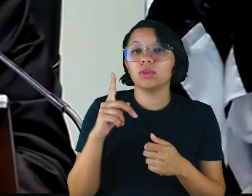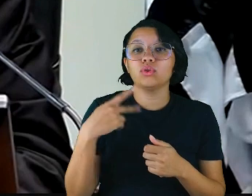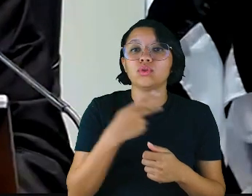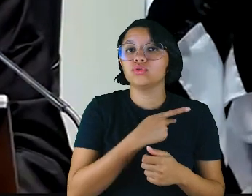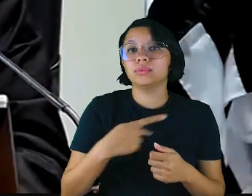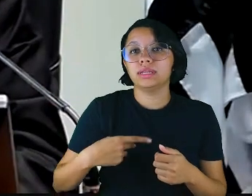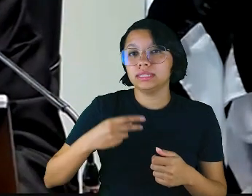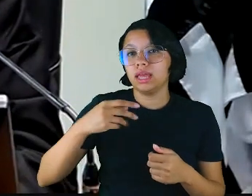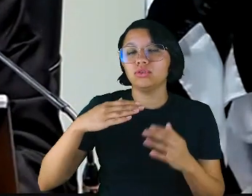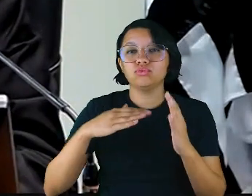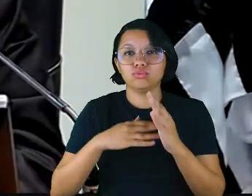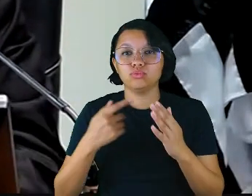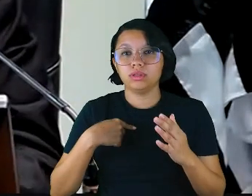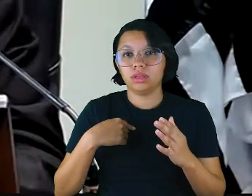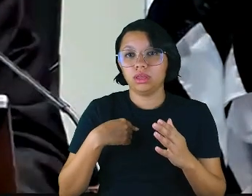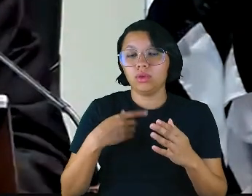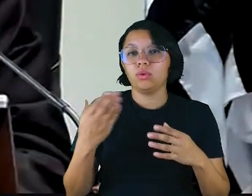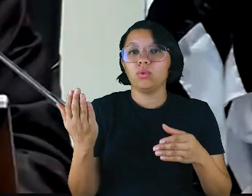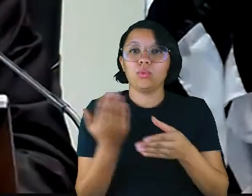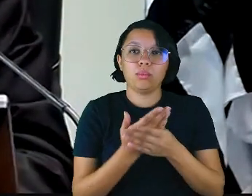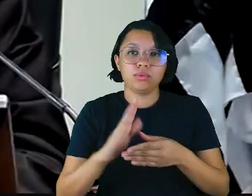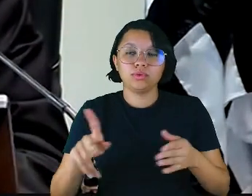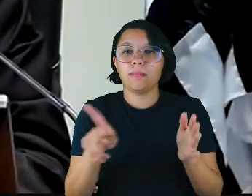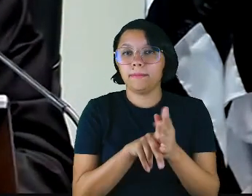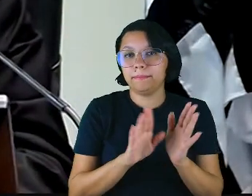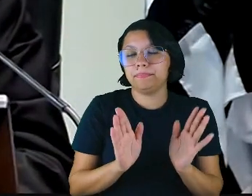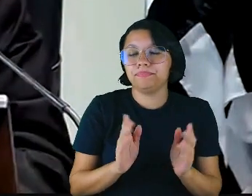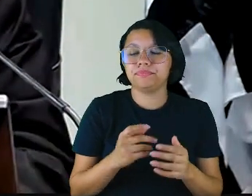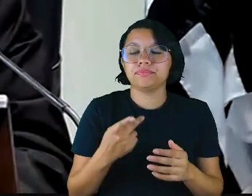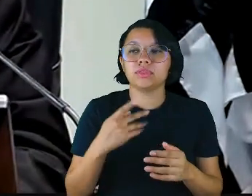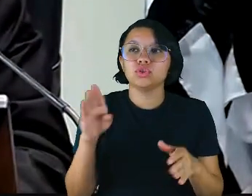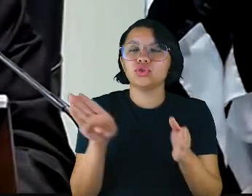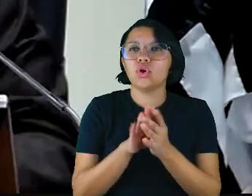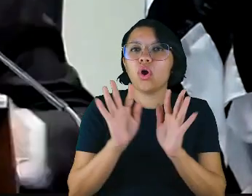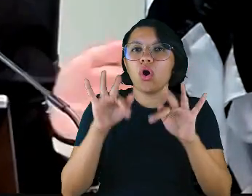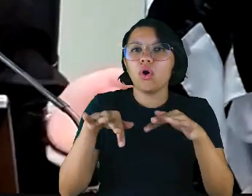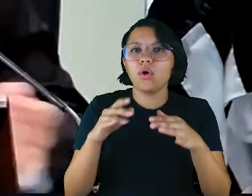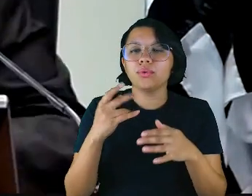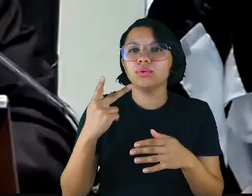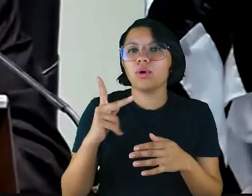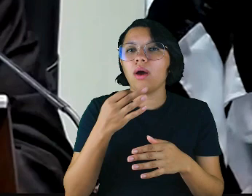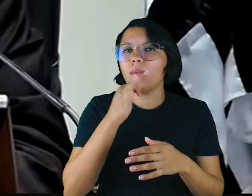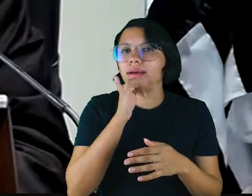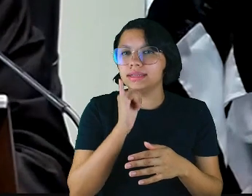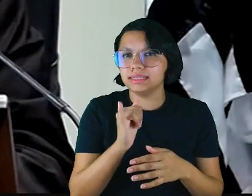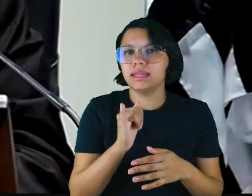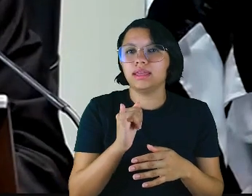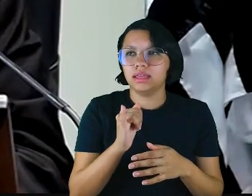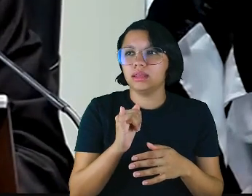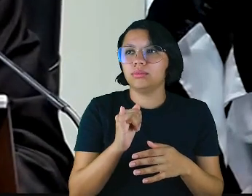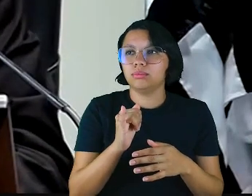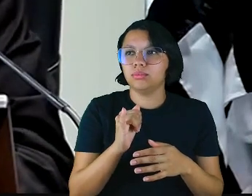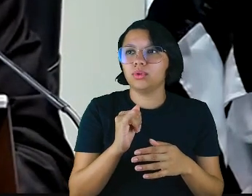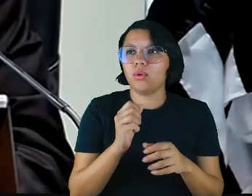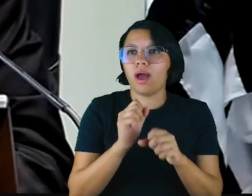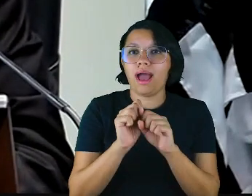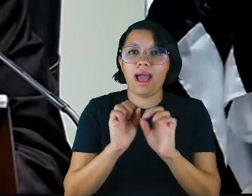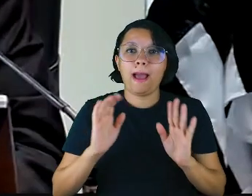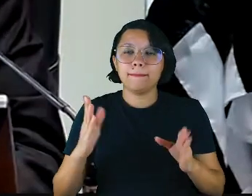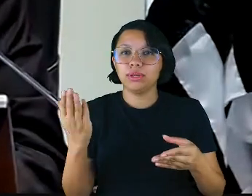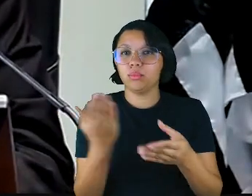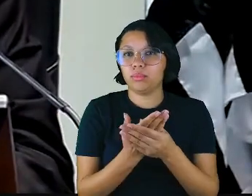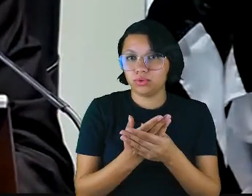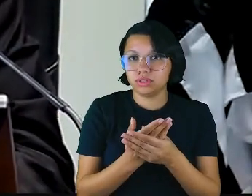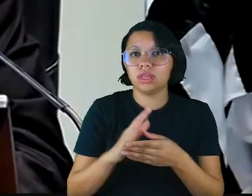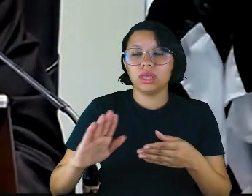foi nosso presidente e é um processualista, ele chegou à conclusão que esse seu exemplo de abrir um processo 20, 30, 40 anos